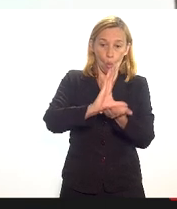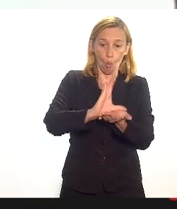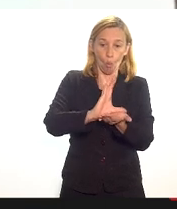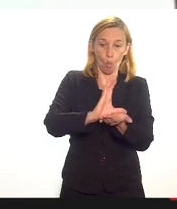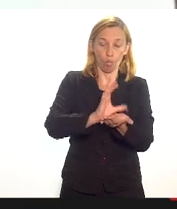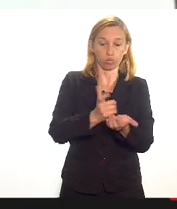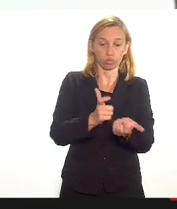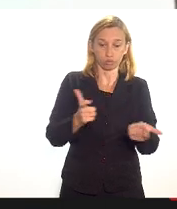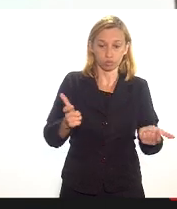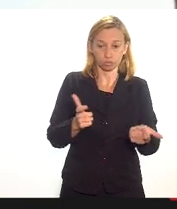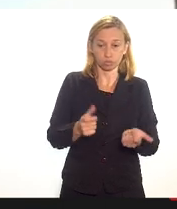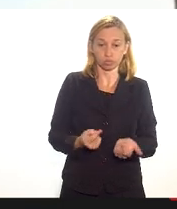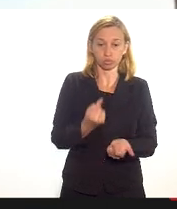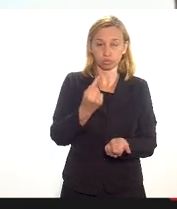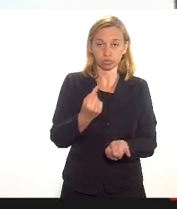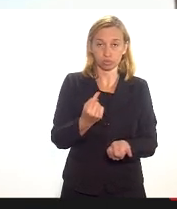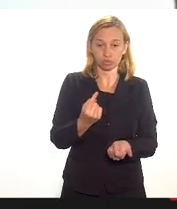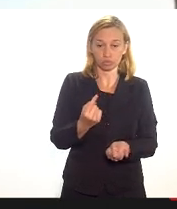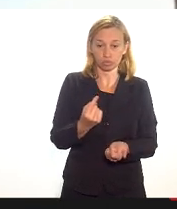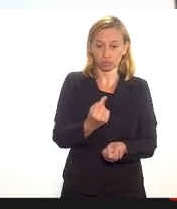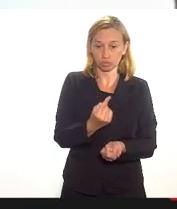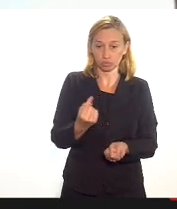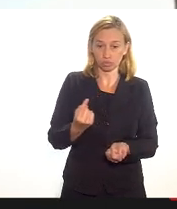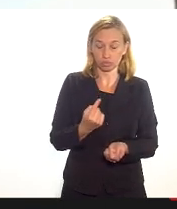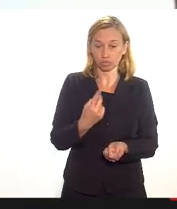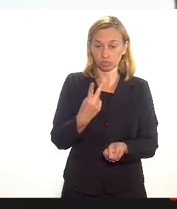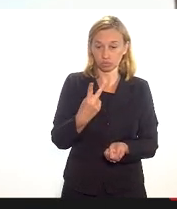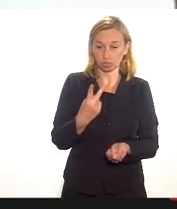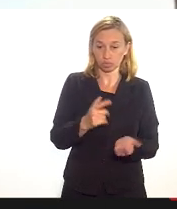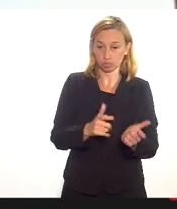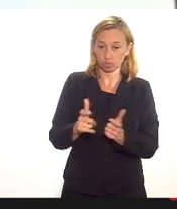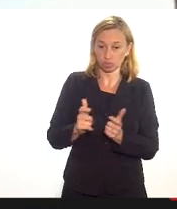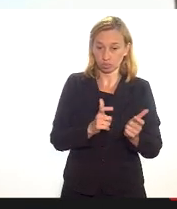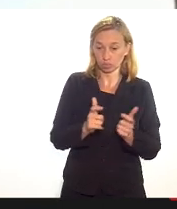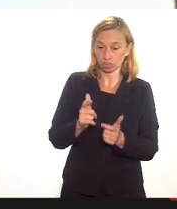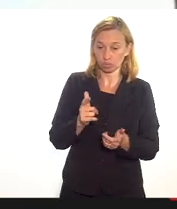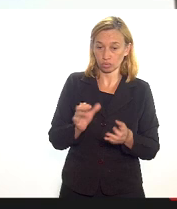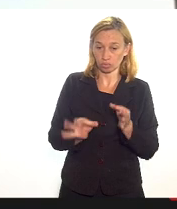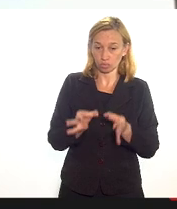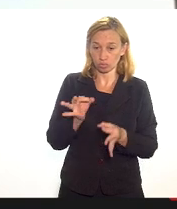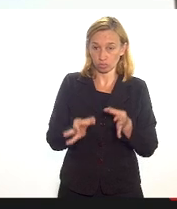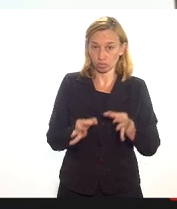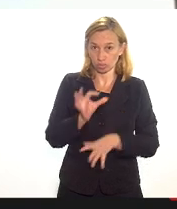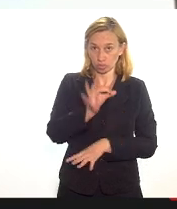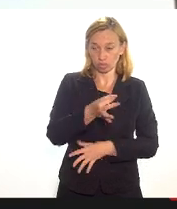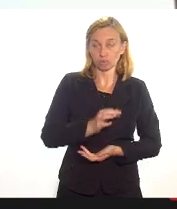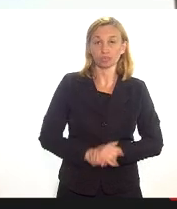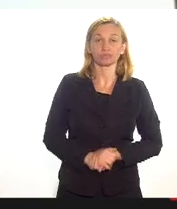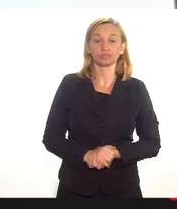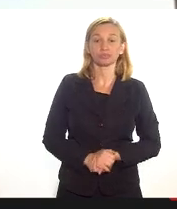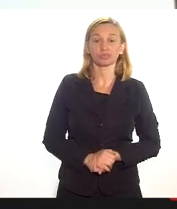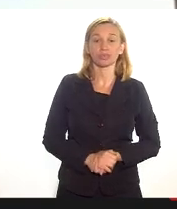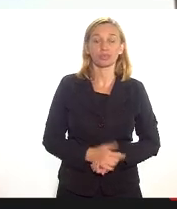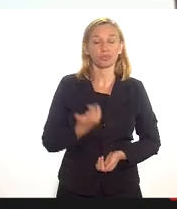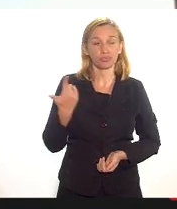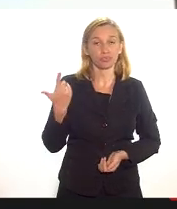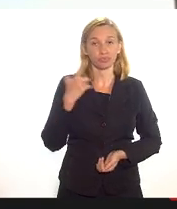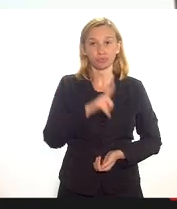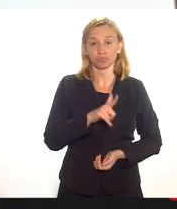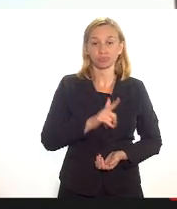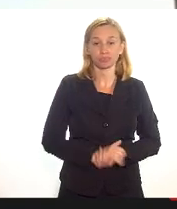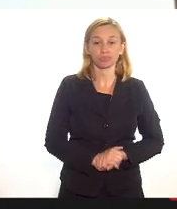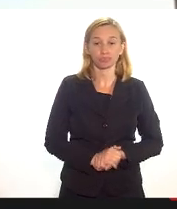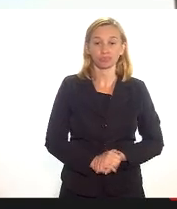e nenhuma dessas duas demandas justas e corretas nós conseguimos